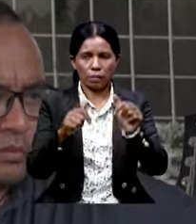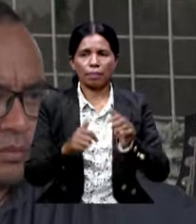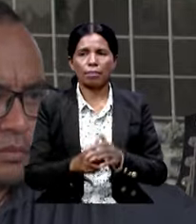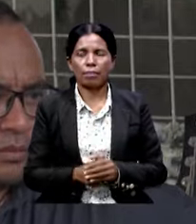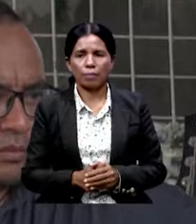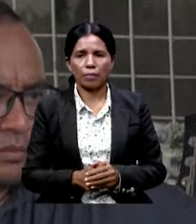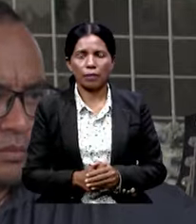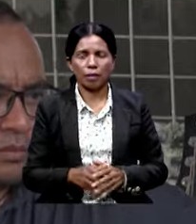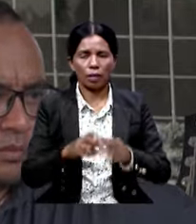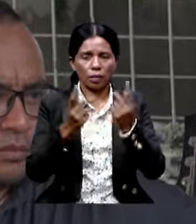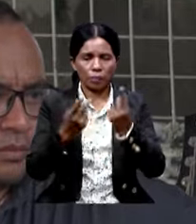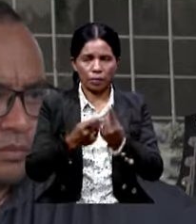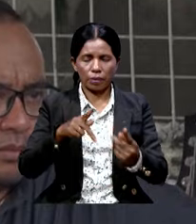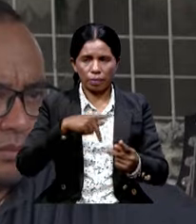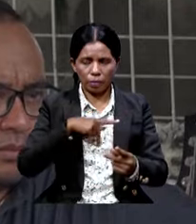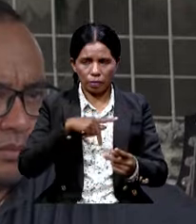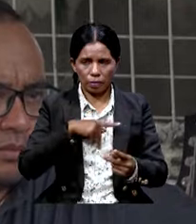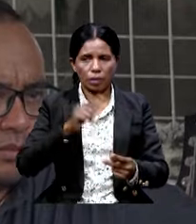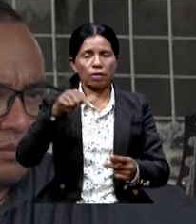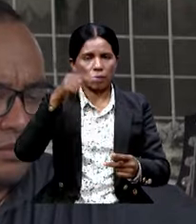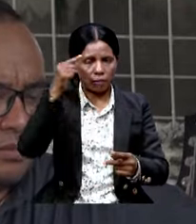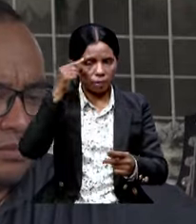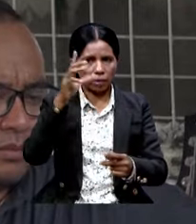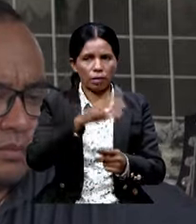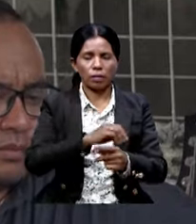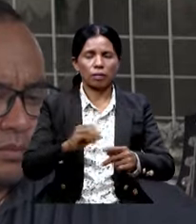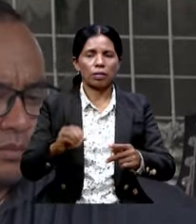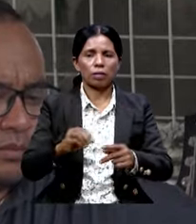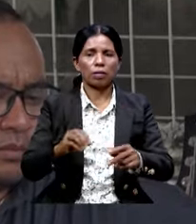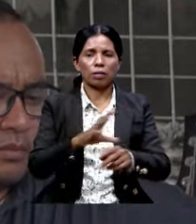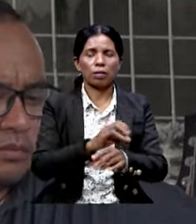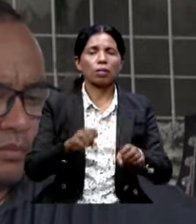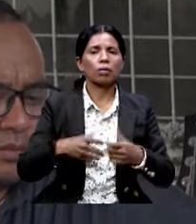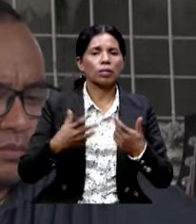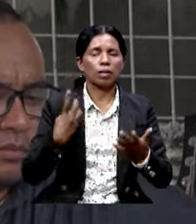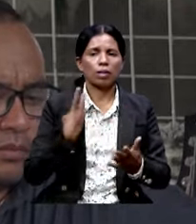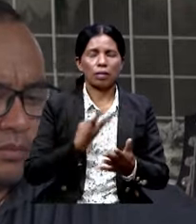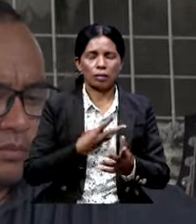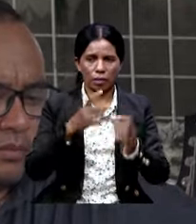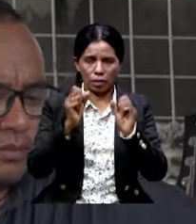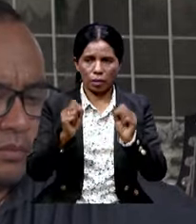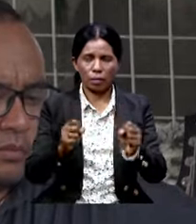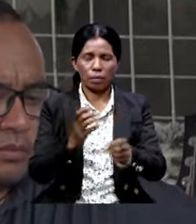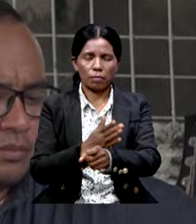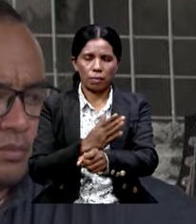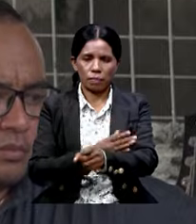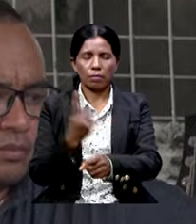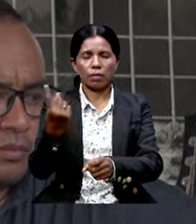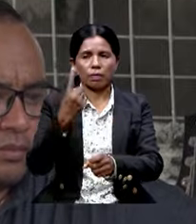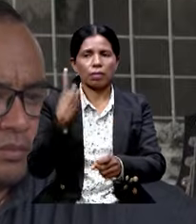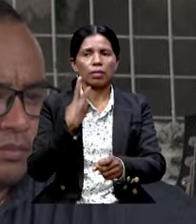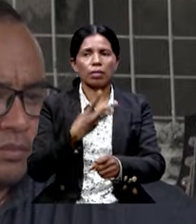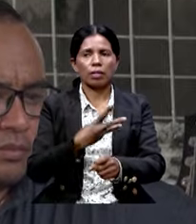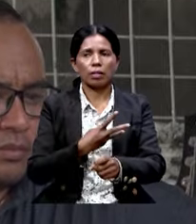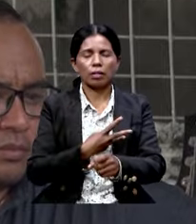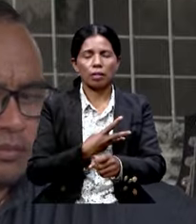setor privado, governo, di setor kooperatiba, para wisata kita promove na fatin, kita ne potensi